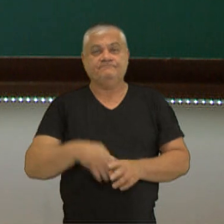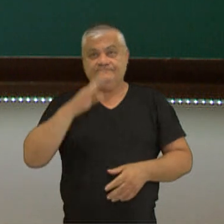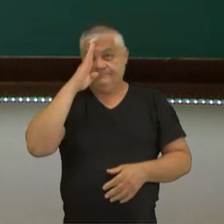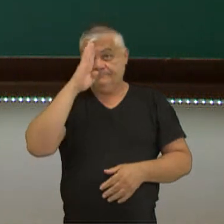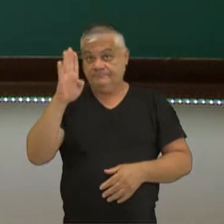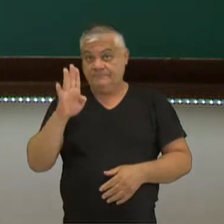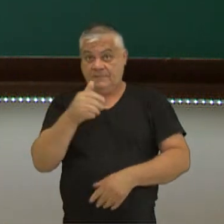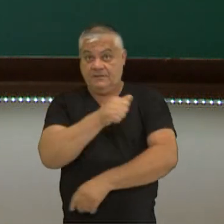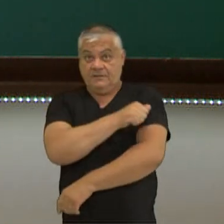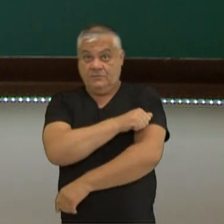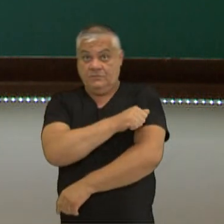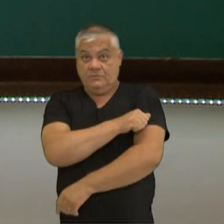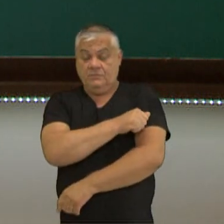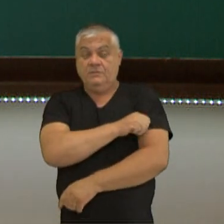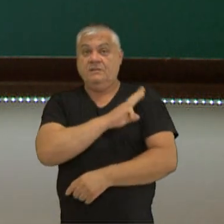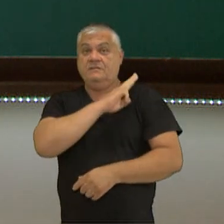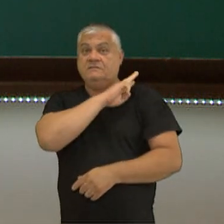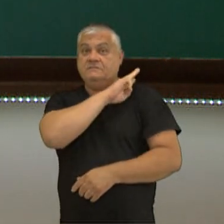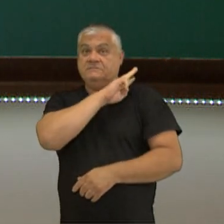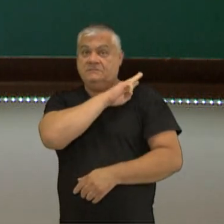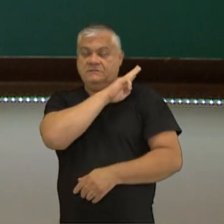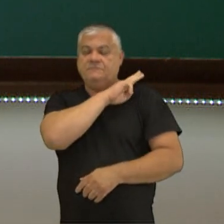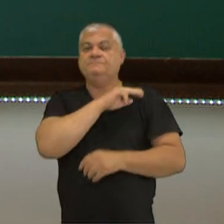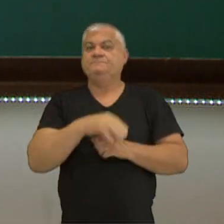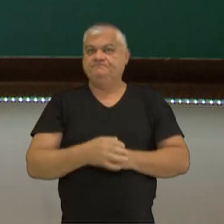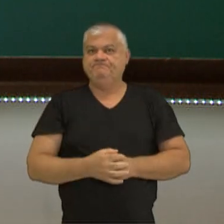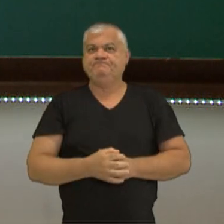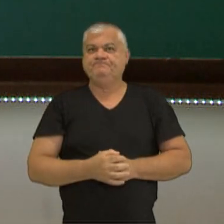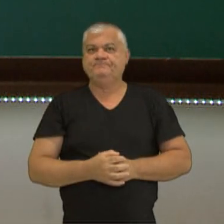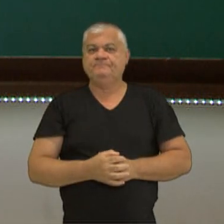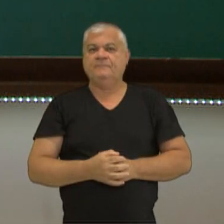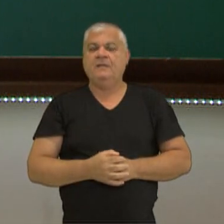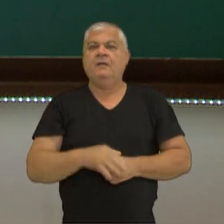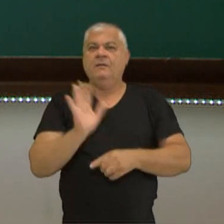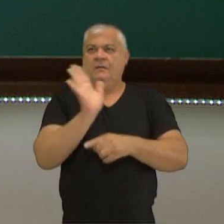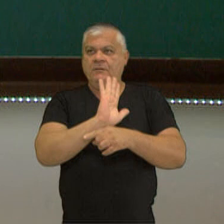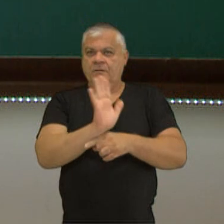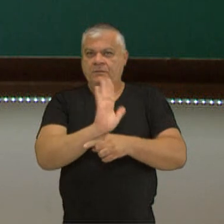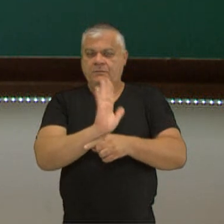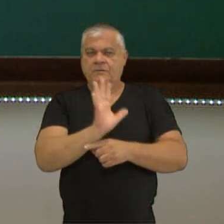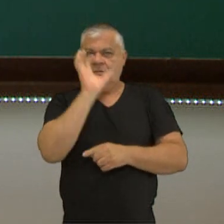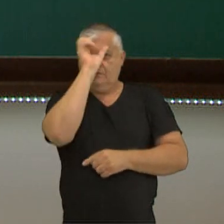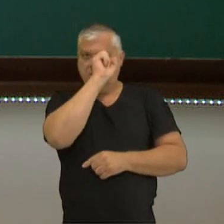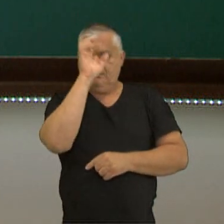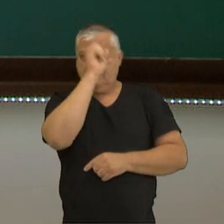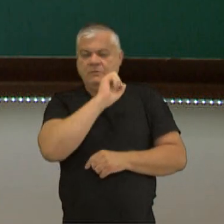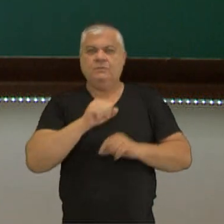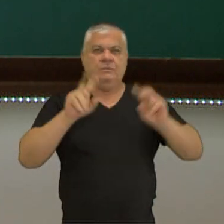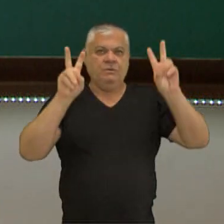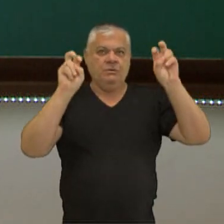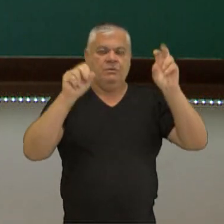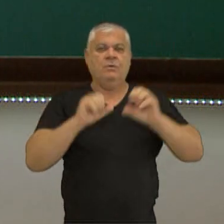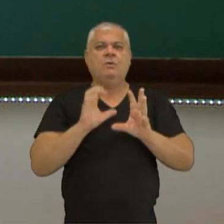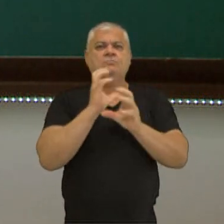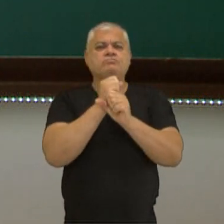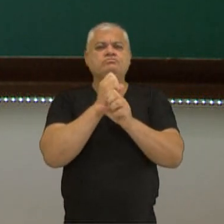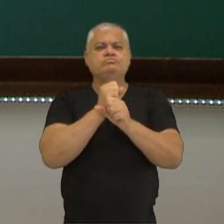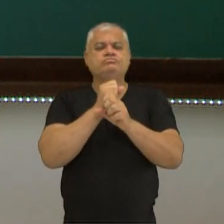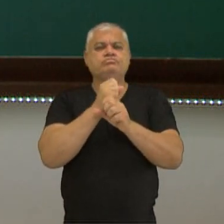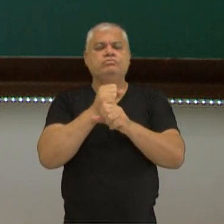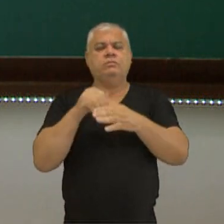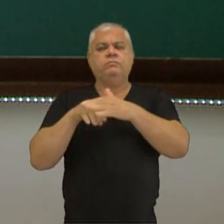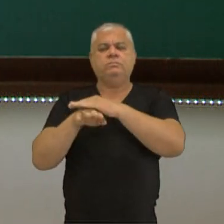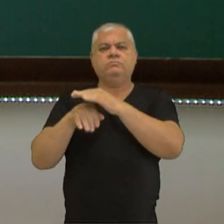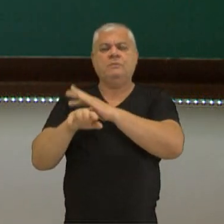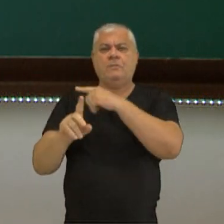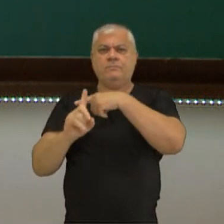Olá, estudantes da terceira série do ensino médio. Nesse vídeo vamos falar sobre orçamento superavitário